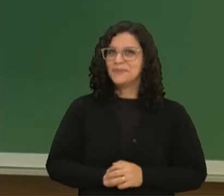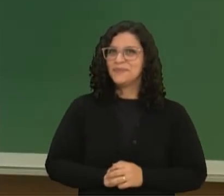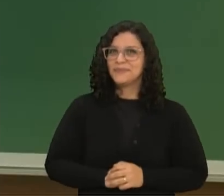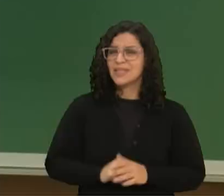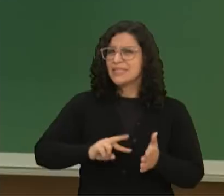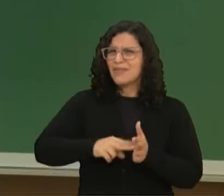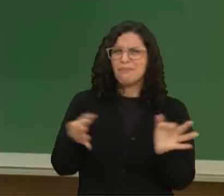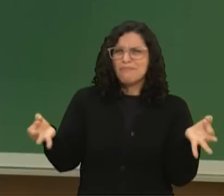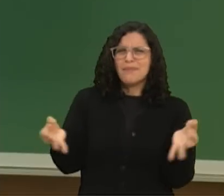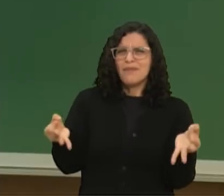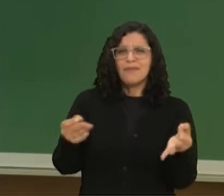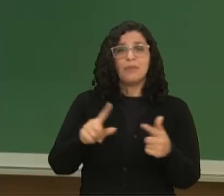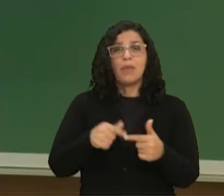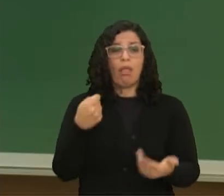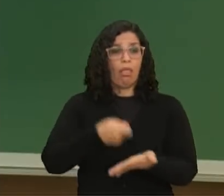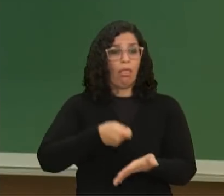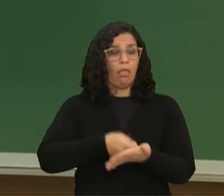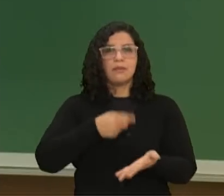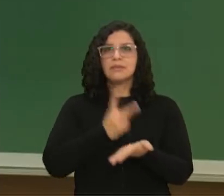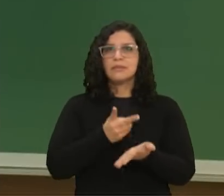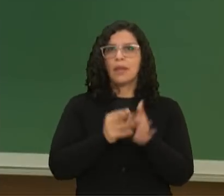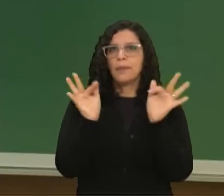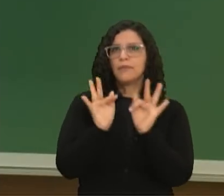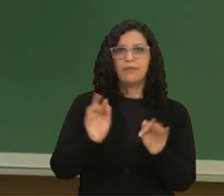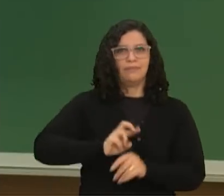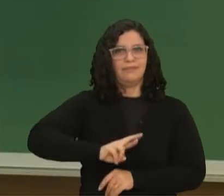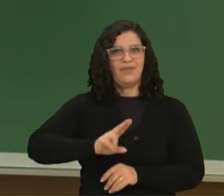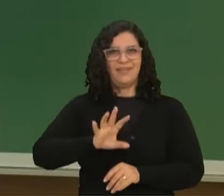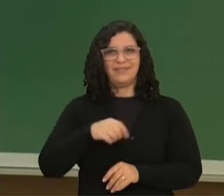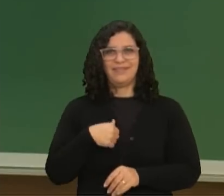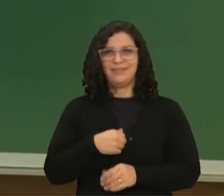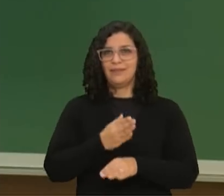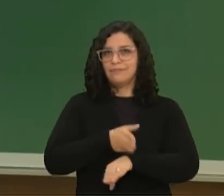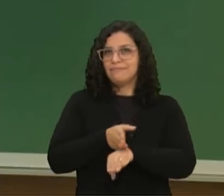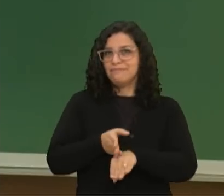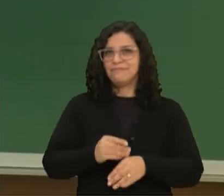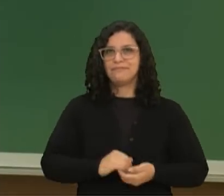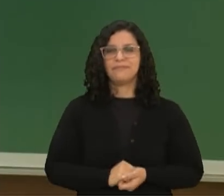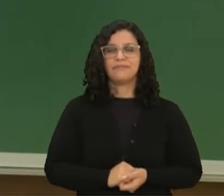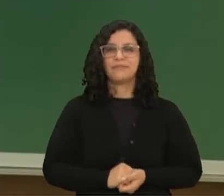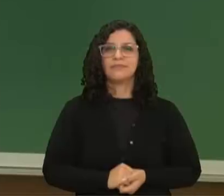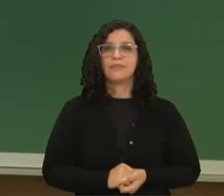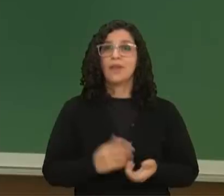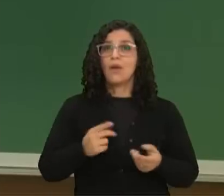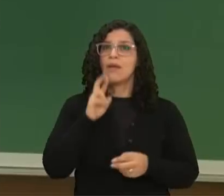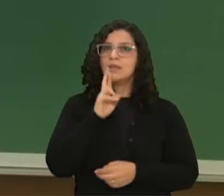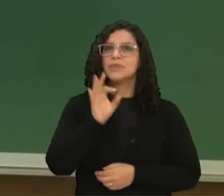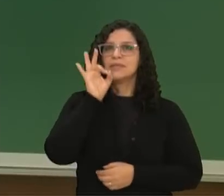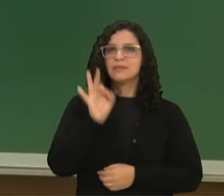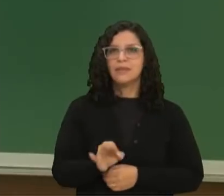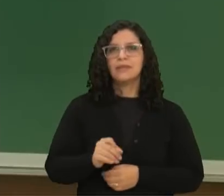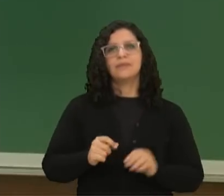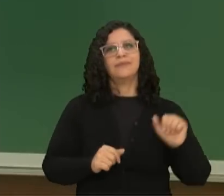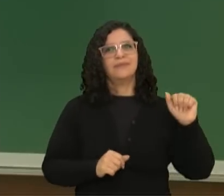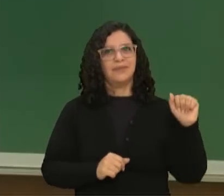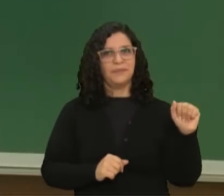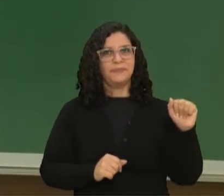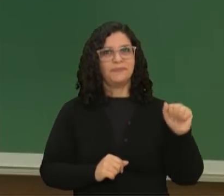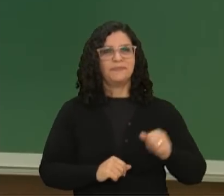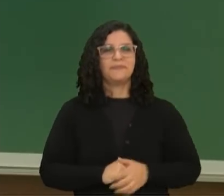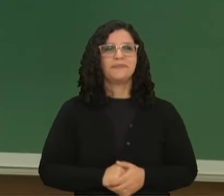ótimo, né? Que ótimo que não é uma obrigação, que eu não preciso estar feliz o tempo todo. Então, resposta correta, letra